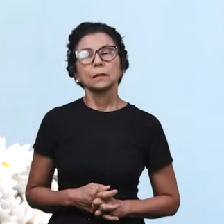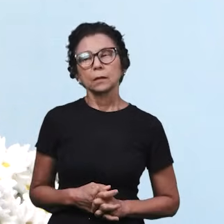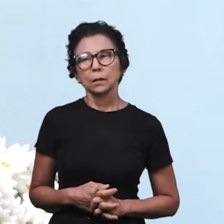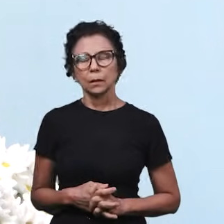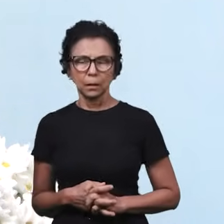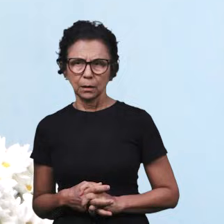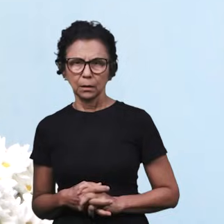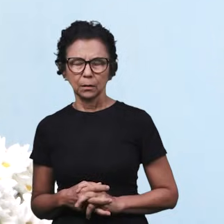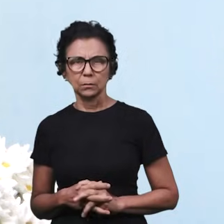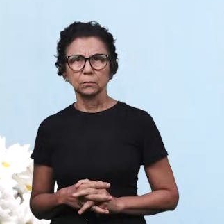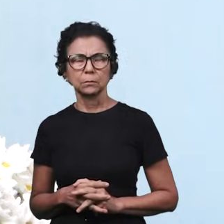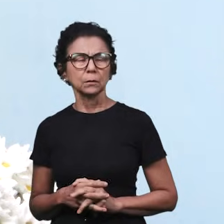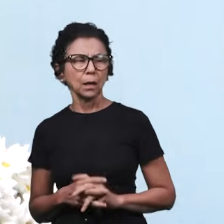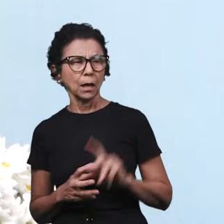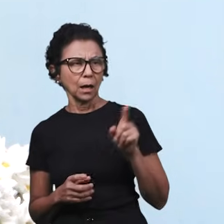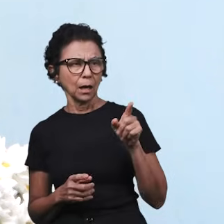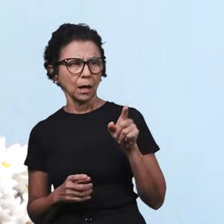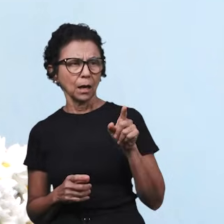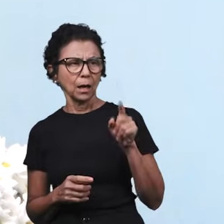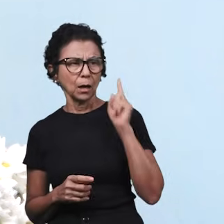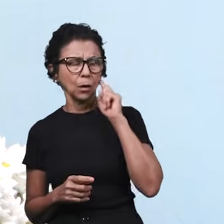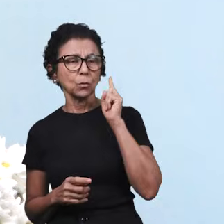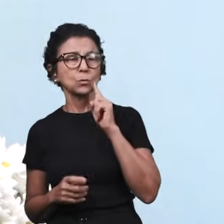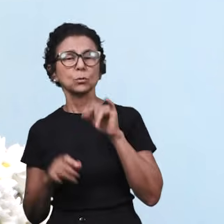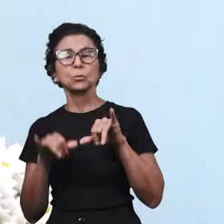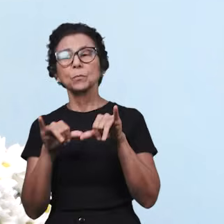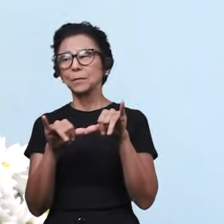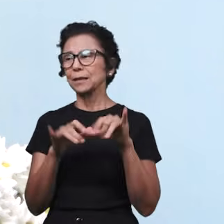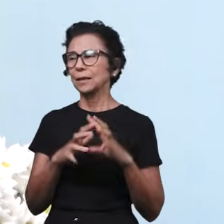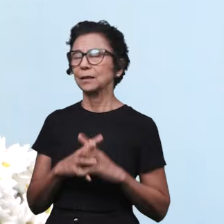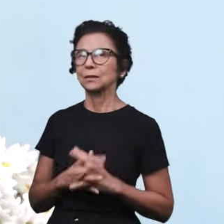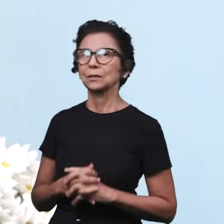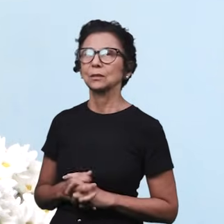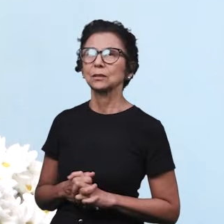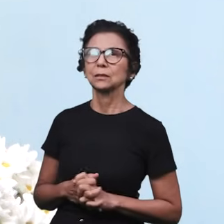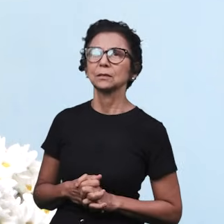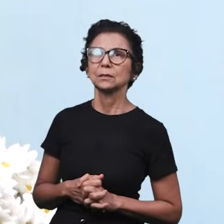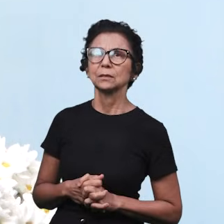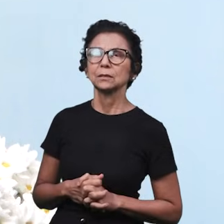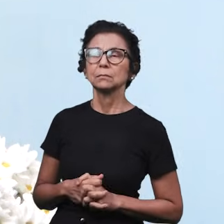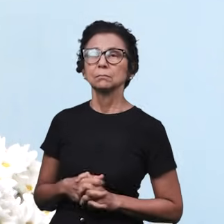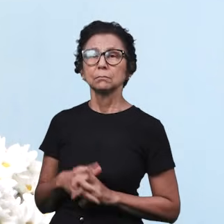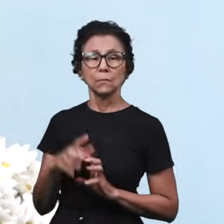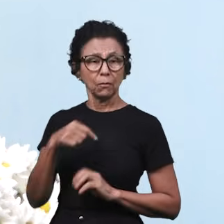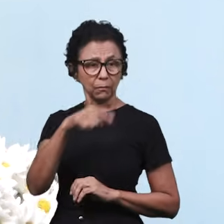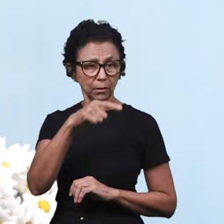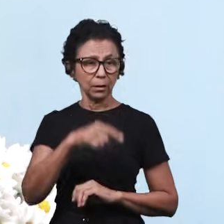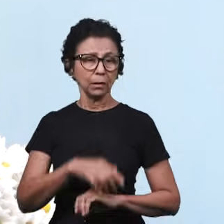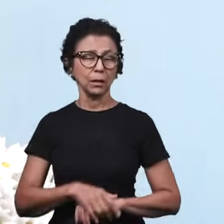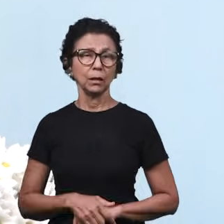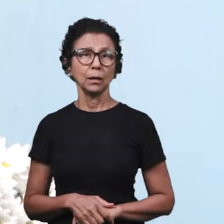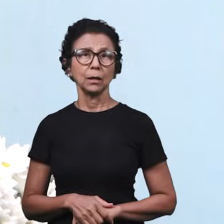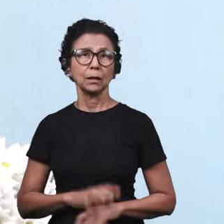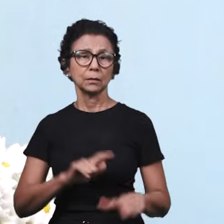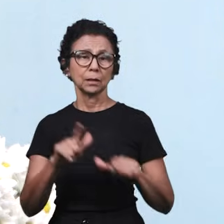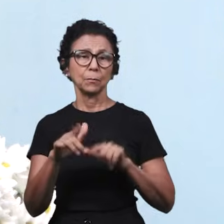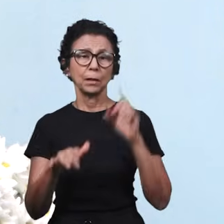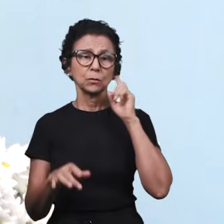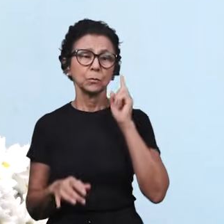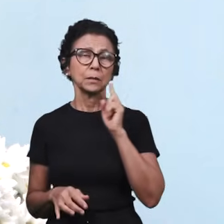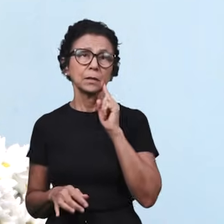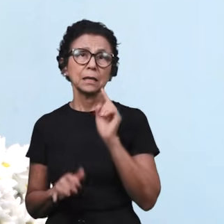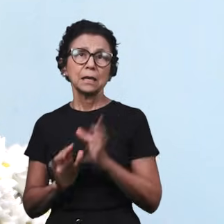Se tem um surdo no supermercado do lado da sua casa, vai no supermercado. Ah, Mabel, mas às vezes eu não tenho dinheiro para comprar, não